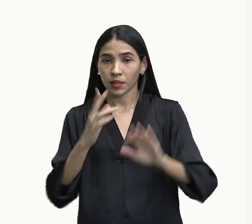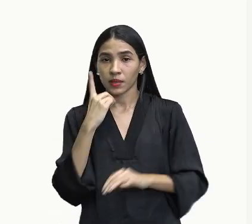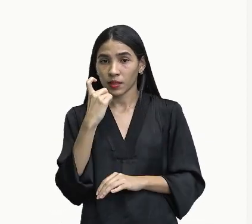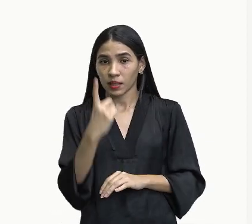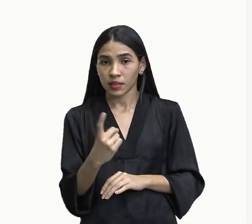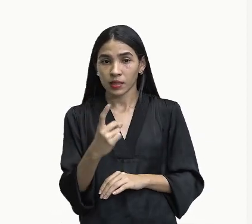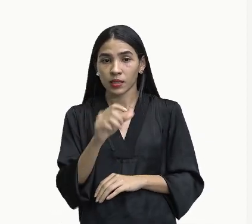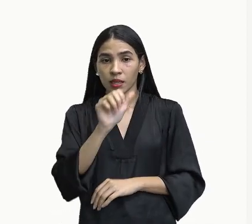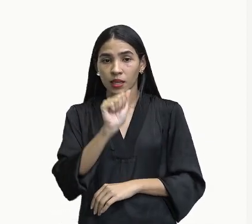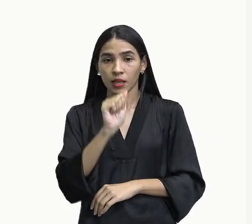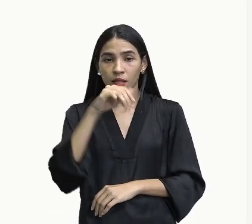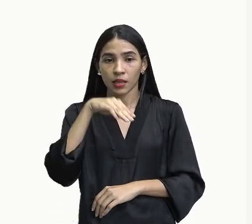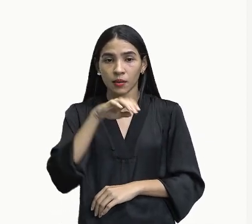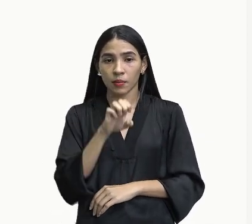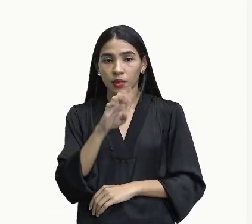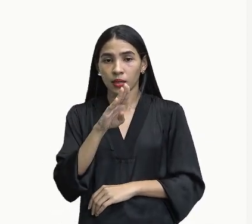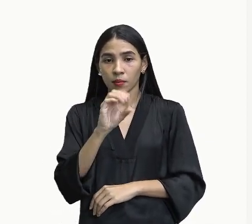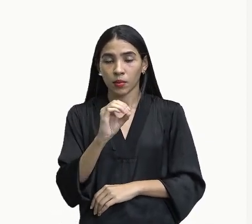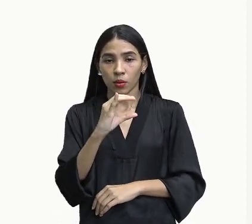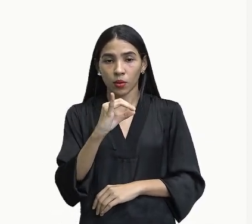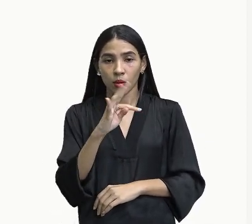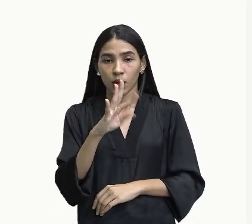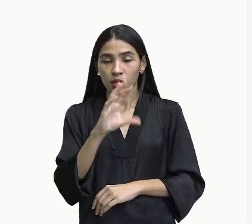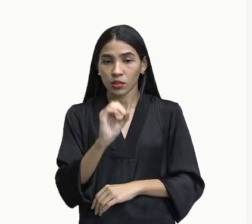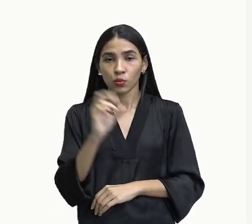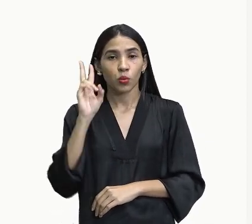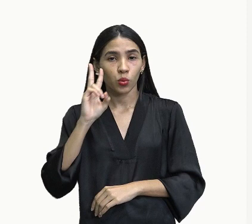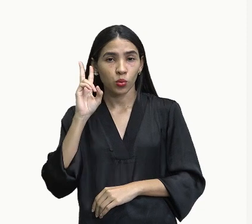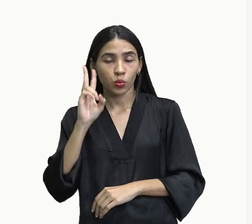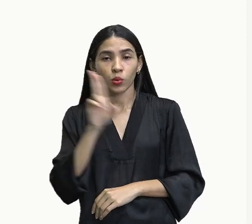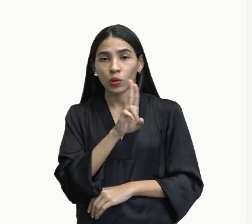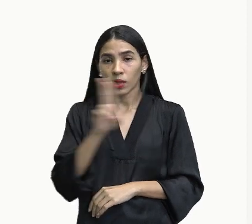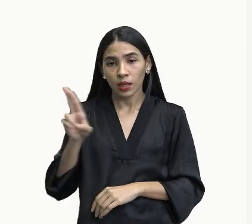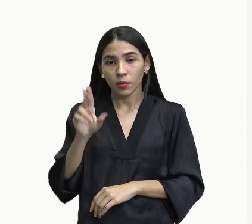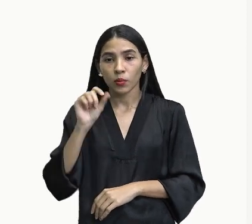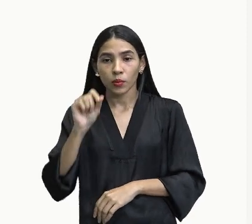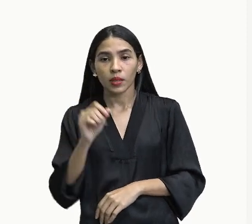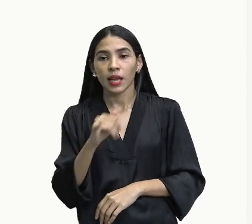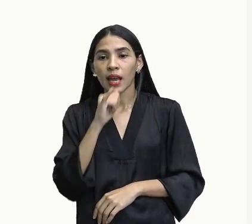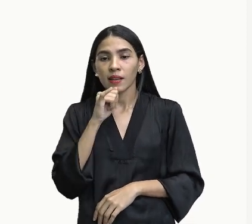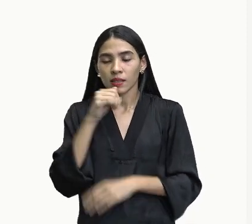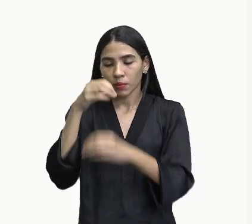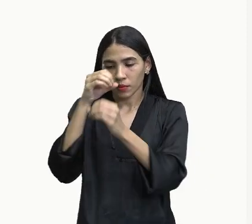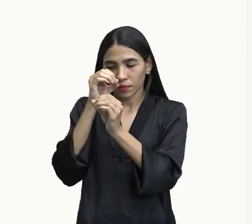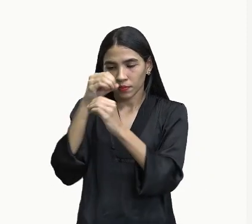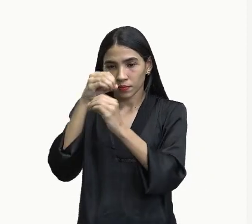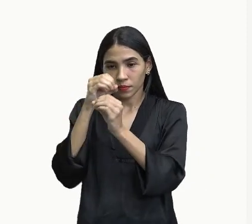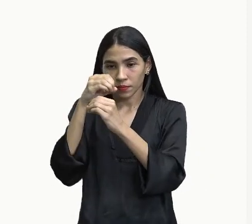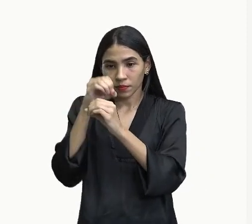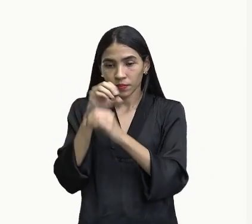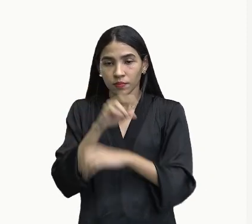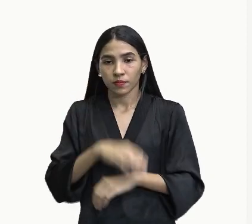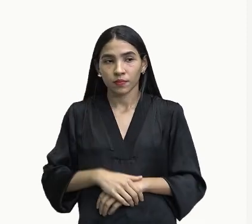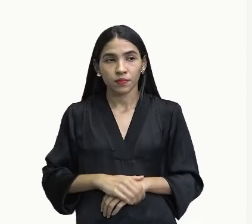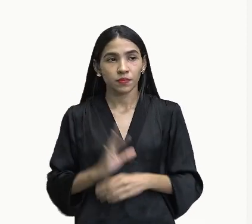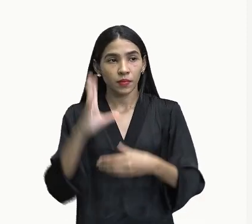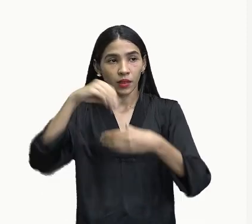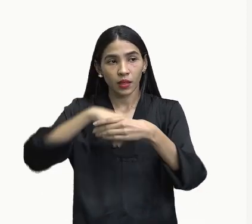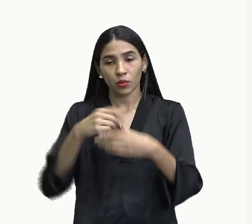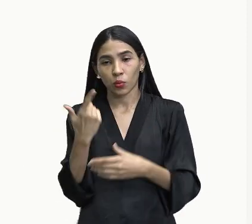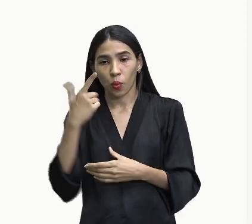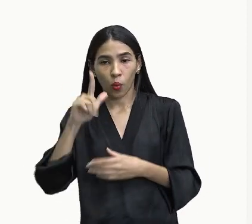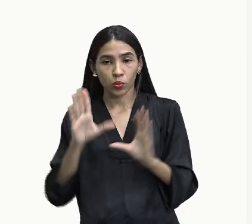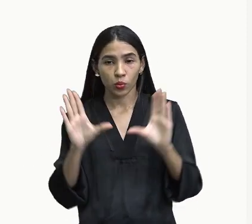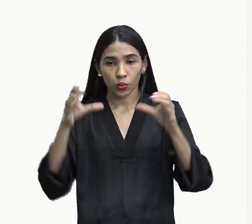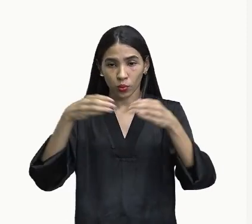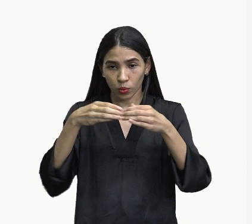nos amebócitos é que o nome lembra o indivíduo, um micro-organismo, né, dentro de outro